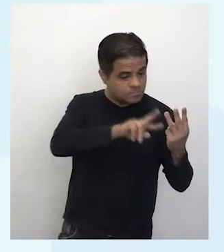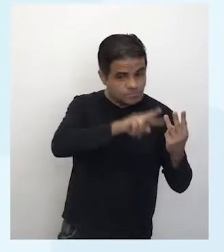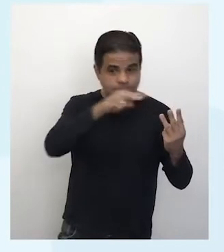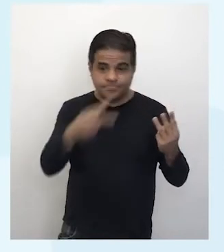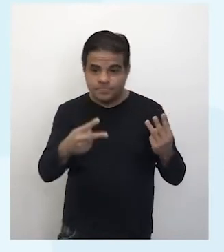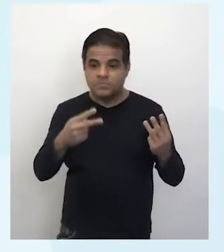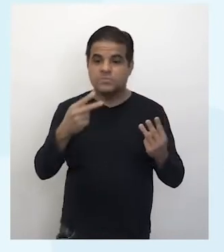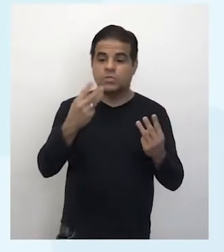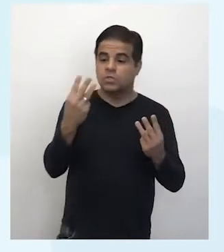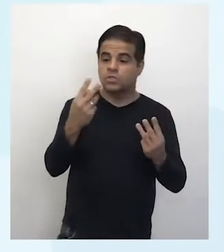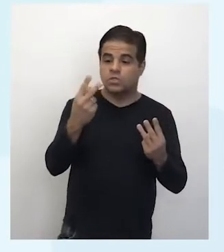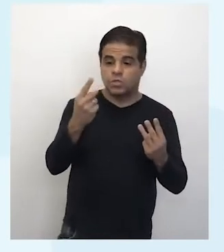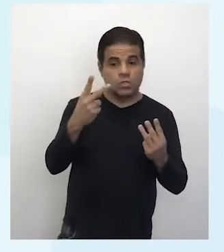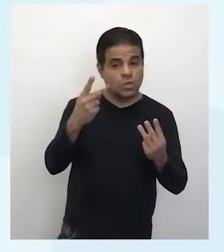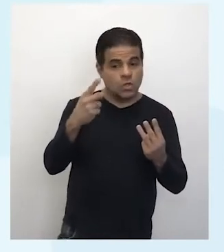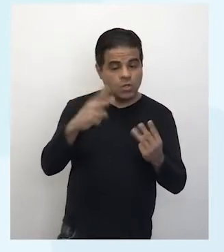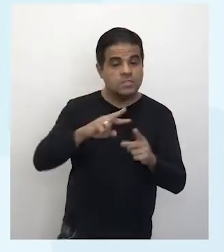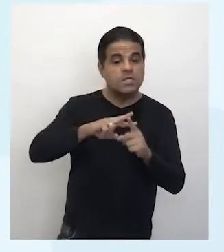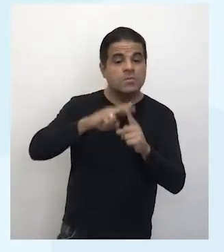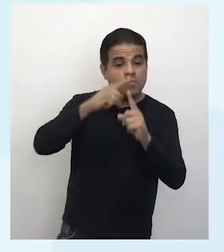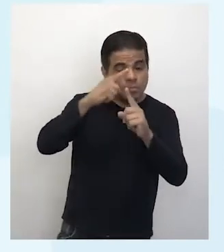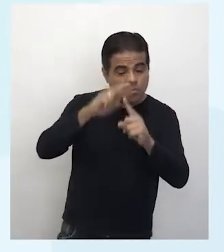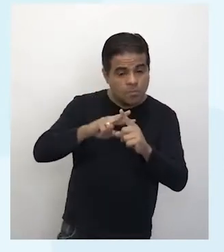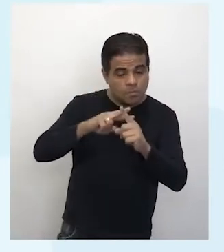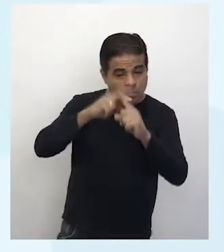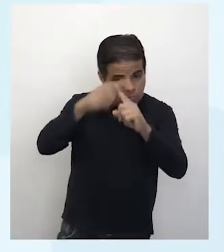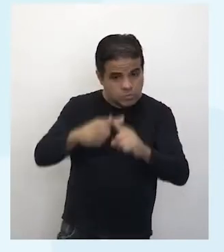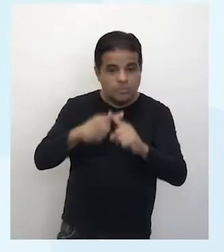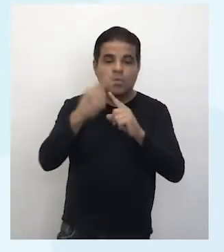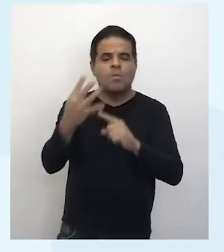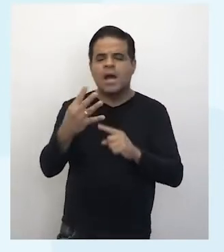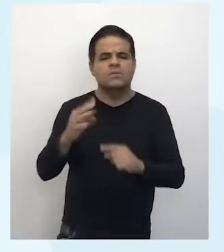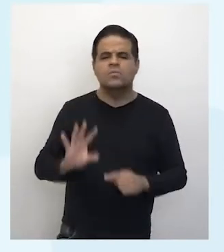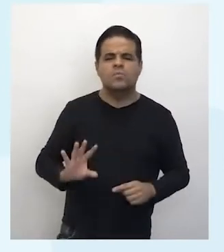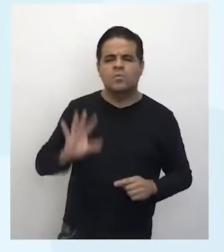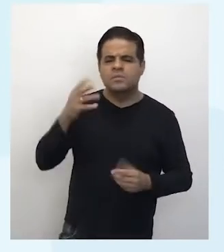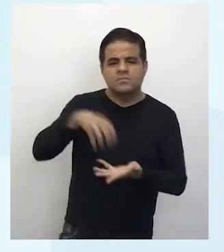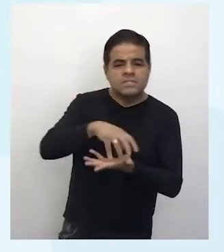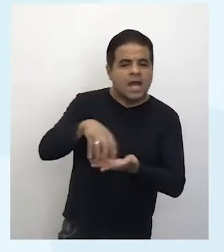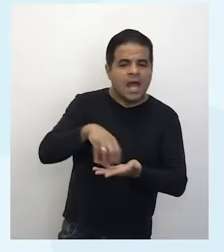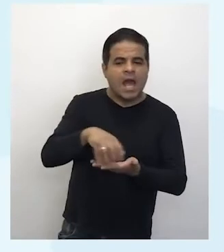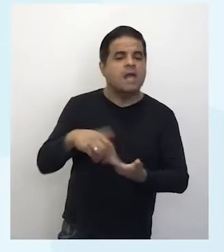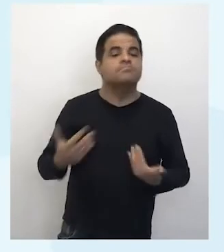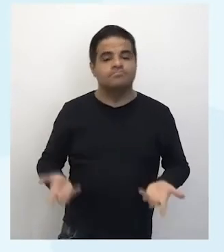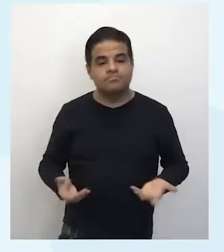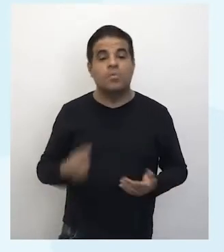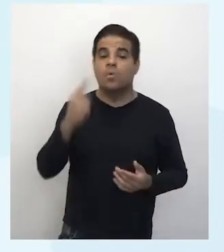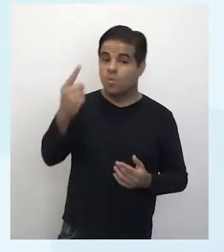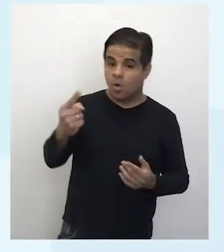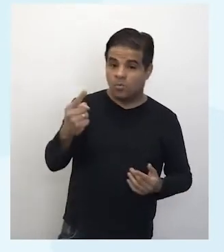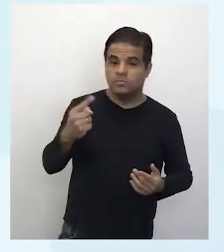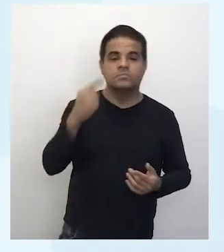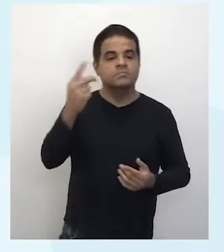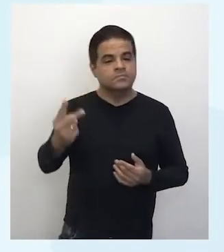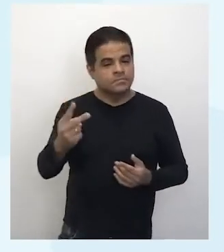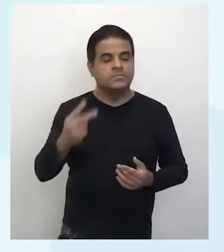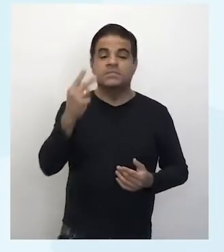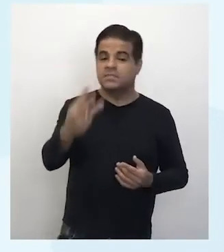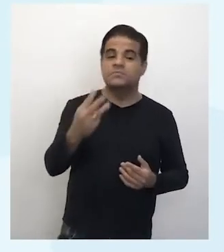12 né ele foi x 4 e vamos ver então o que que acontece com a área é um